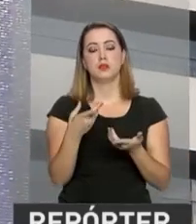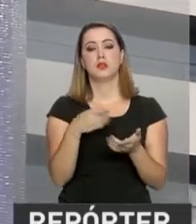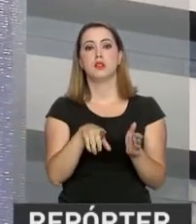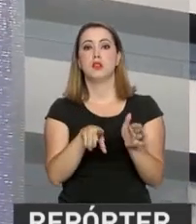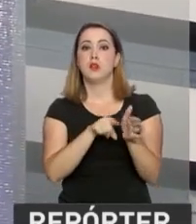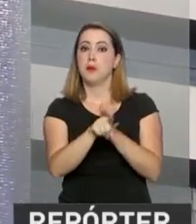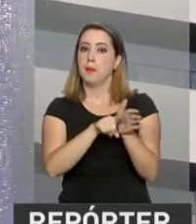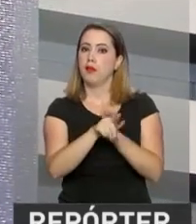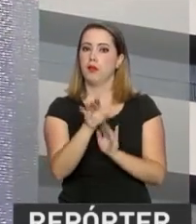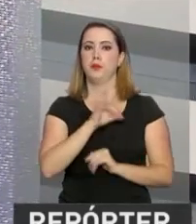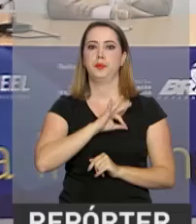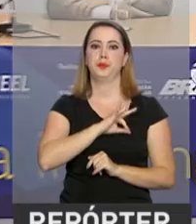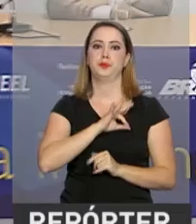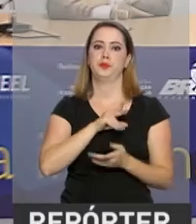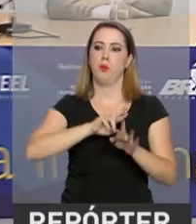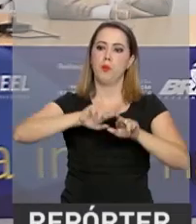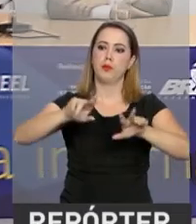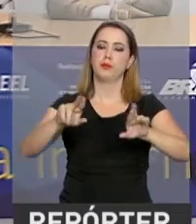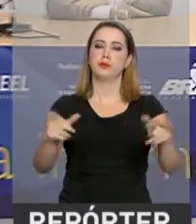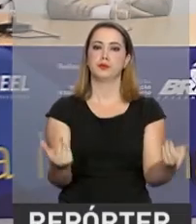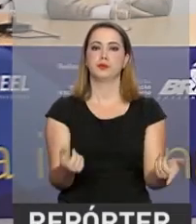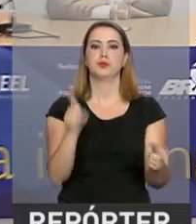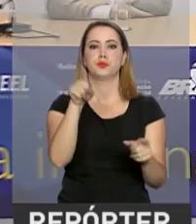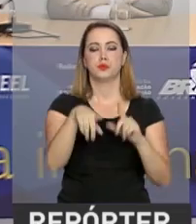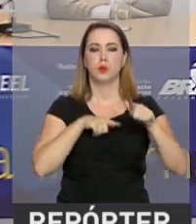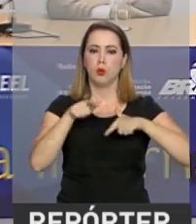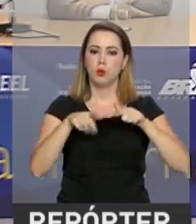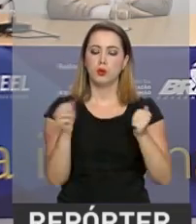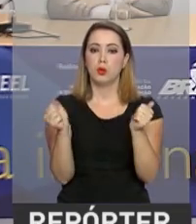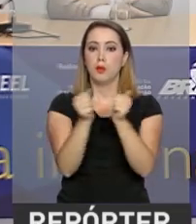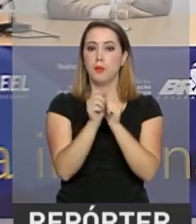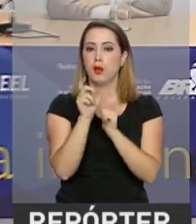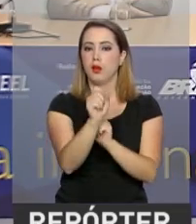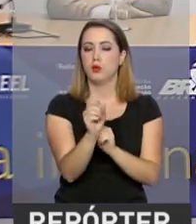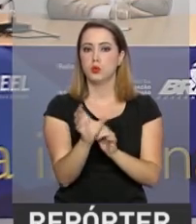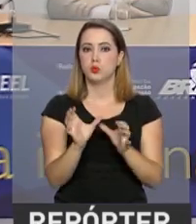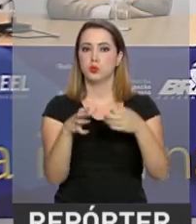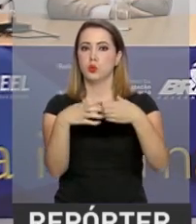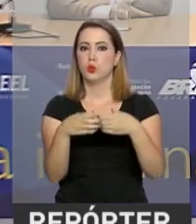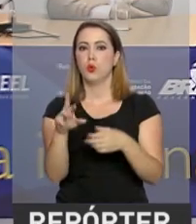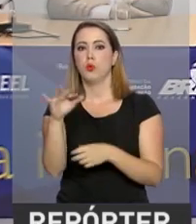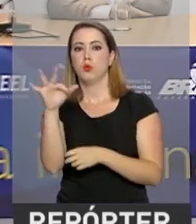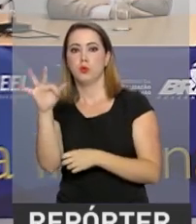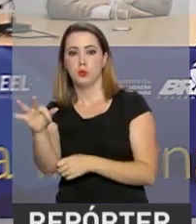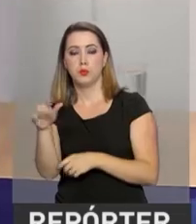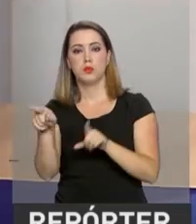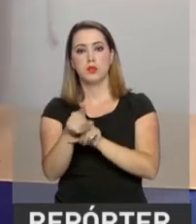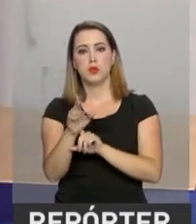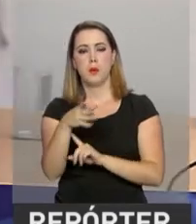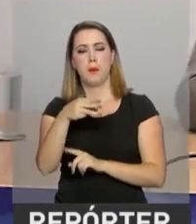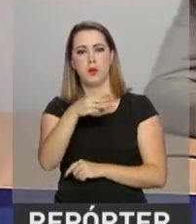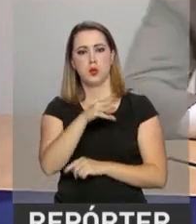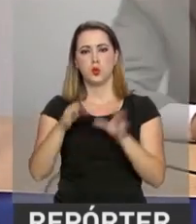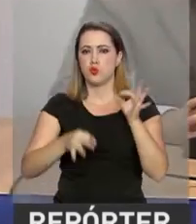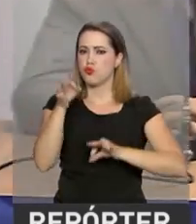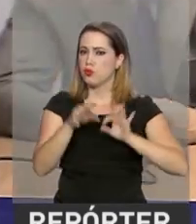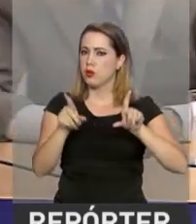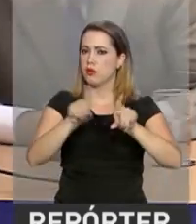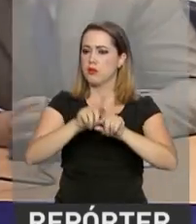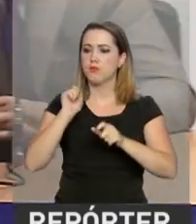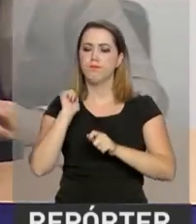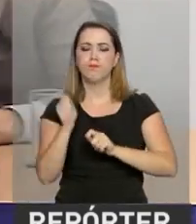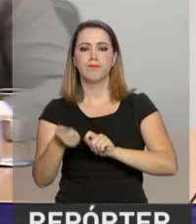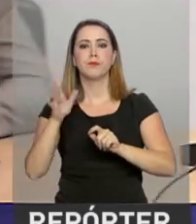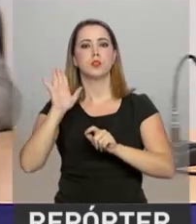Jato, Zelotes e a Sete Agarra. Um trabalho em conjunto com agentes da Receita, magistrados e outros servidores que